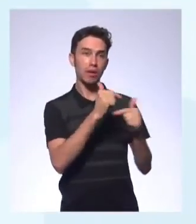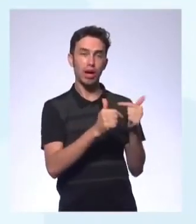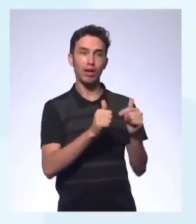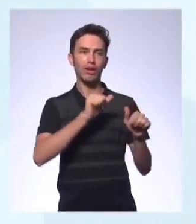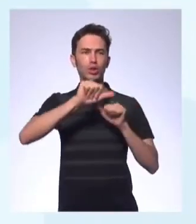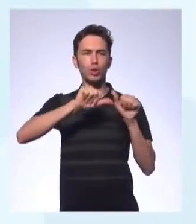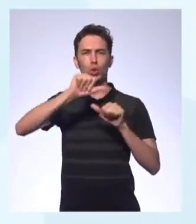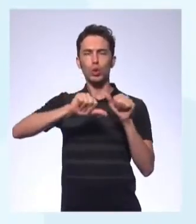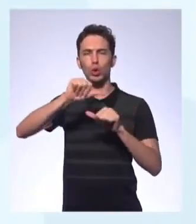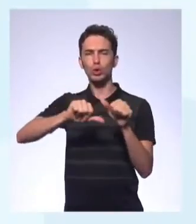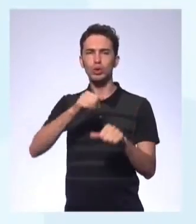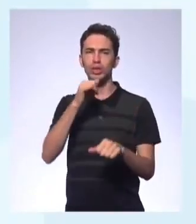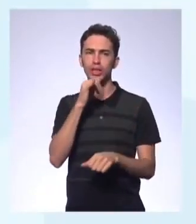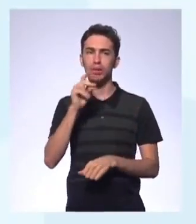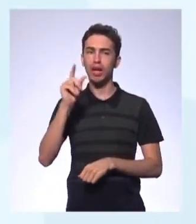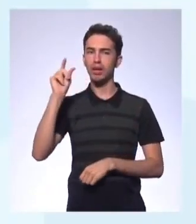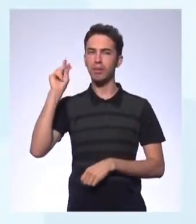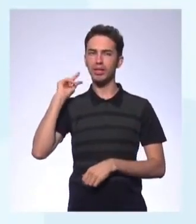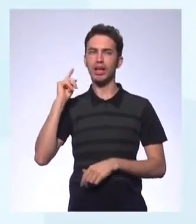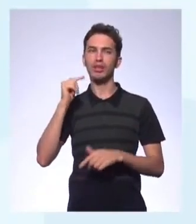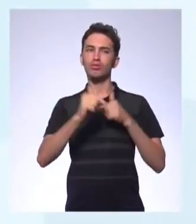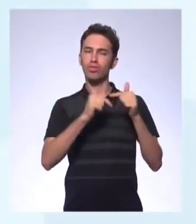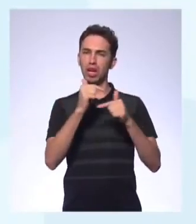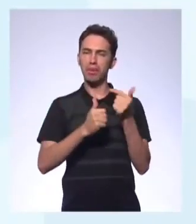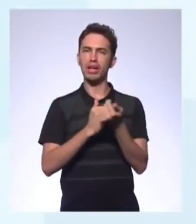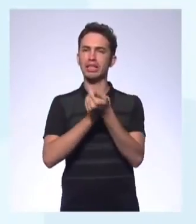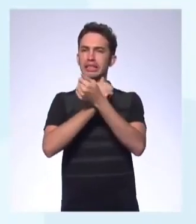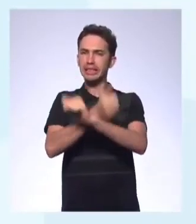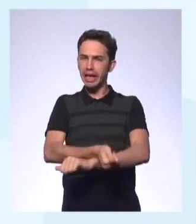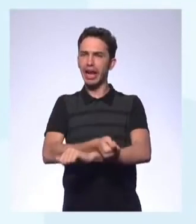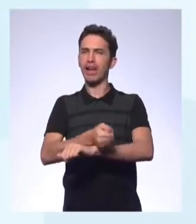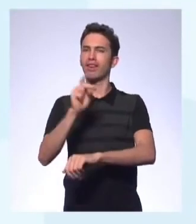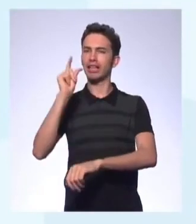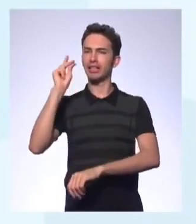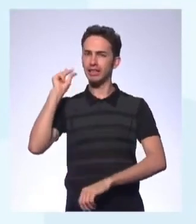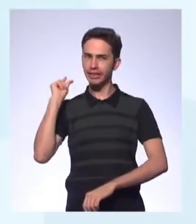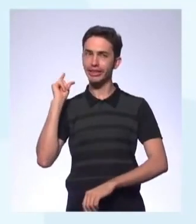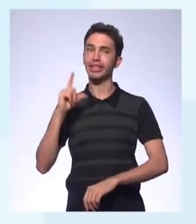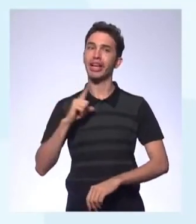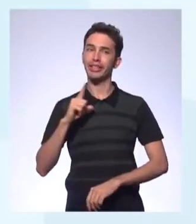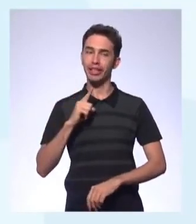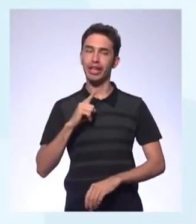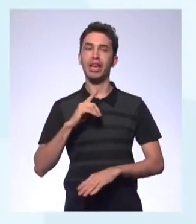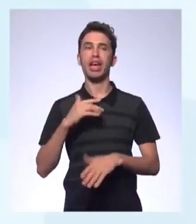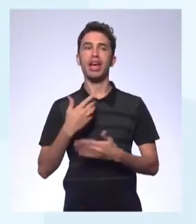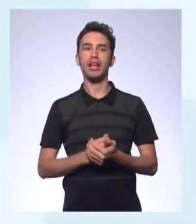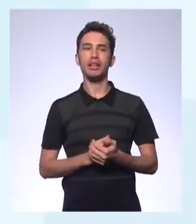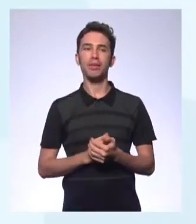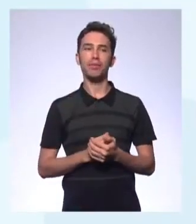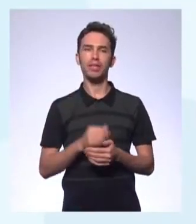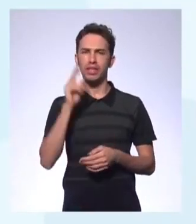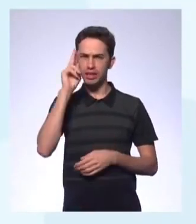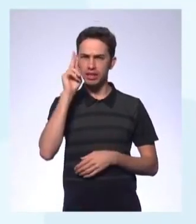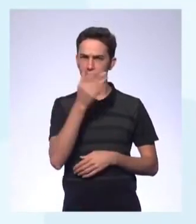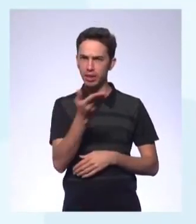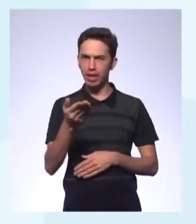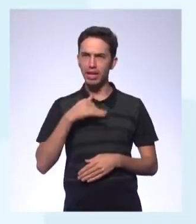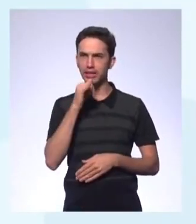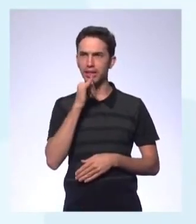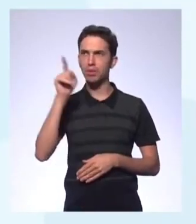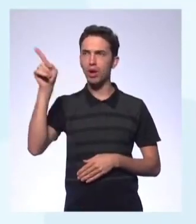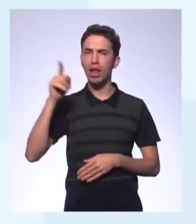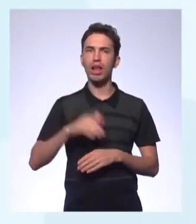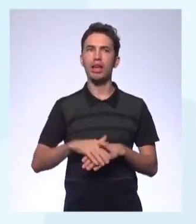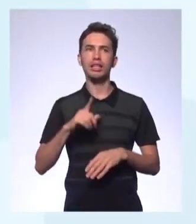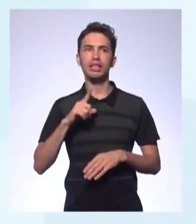trabalho escravo na antiguidade. Vocês se lembram que nós falamos na última aula do trabalho escravo na antiguidade? Lá nas torres, nas pirâmides